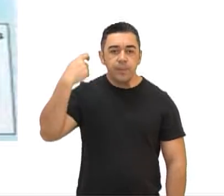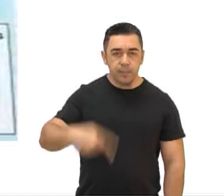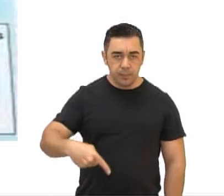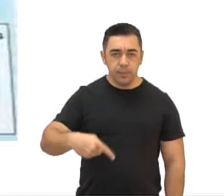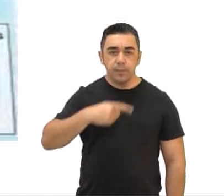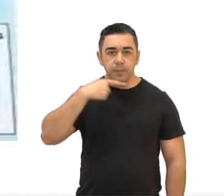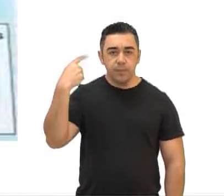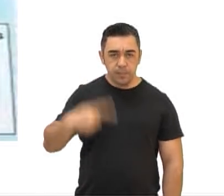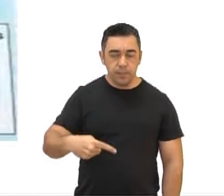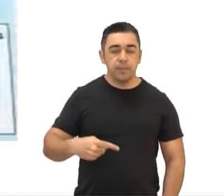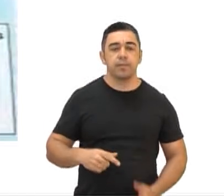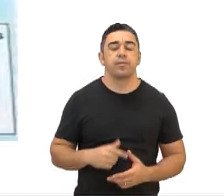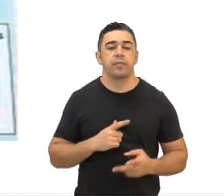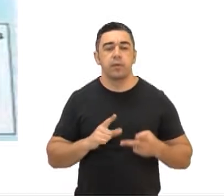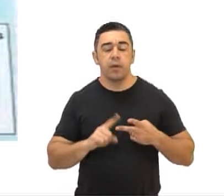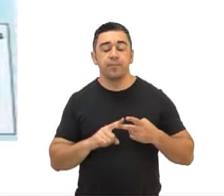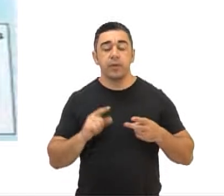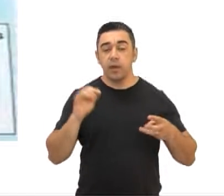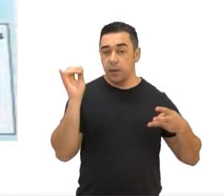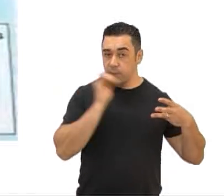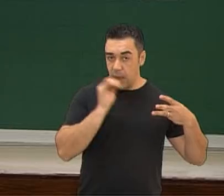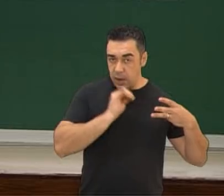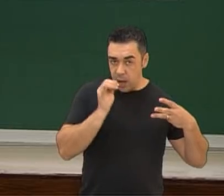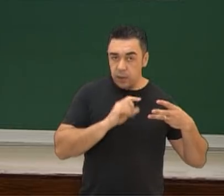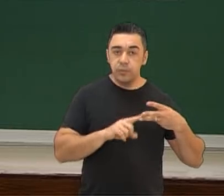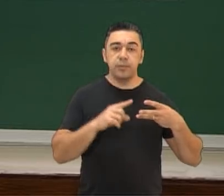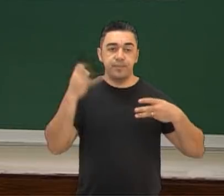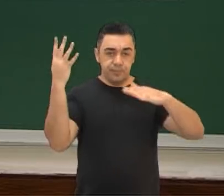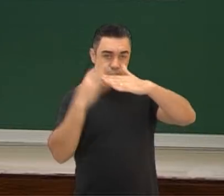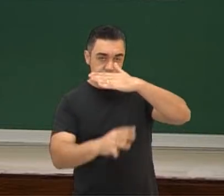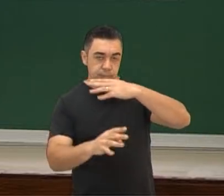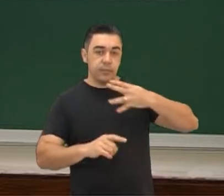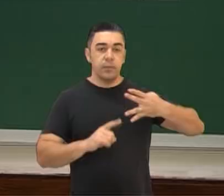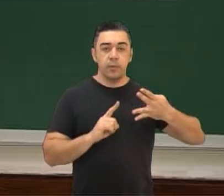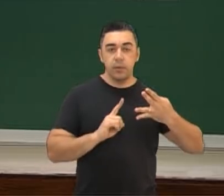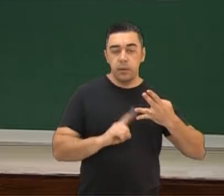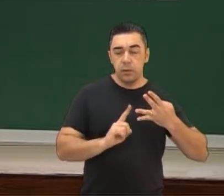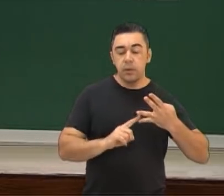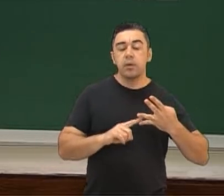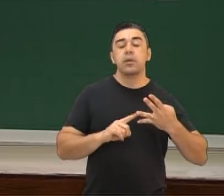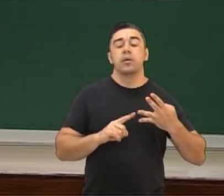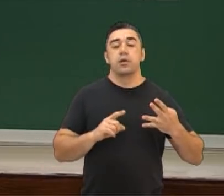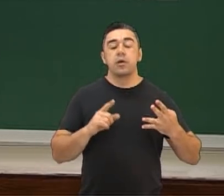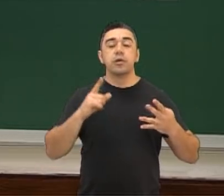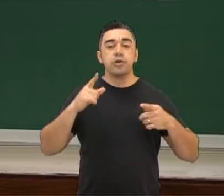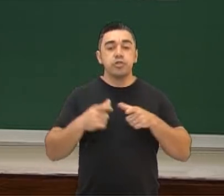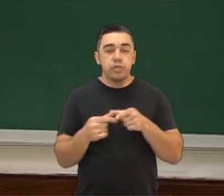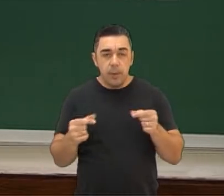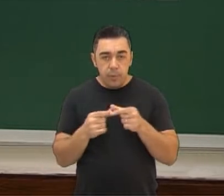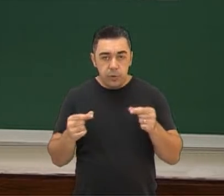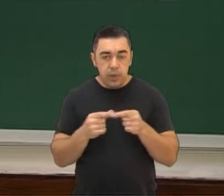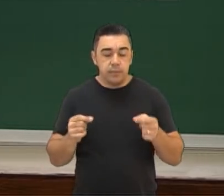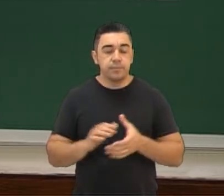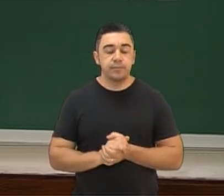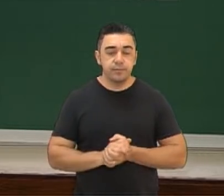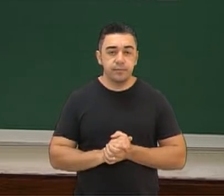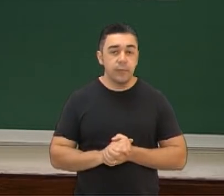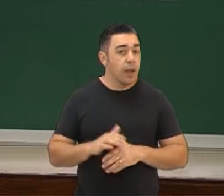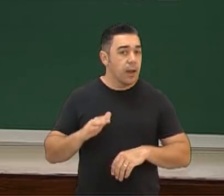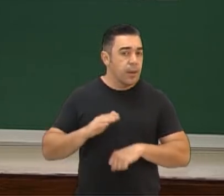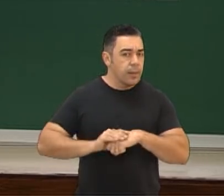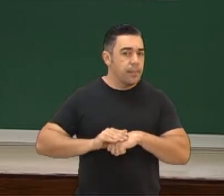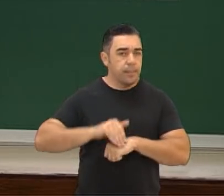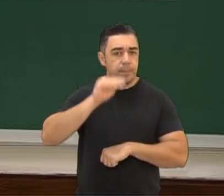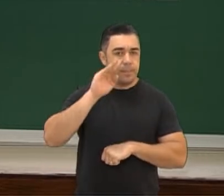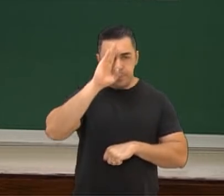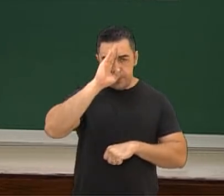italianos, japoneses e outros que vieram em menores grupos, mas os mais significativos são esses. E onde eles estão